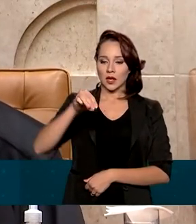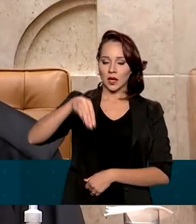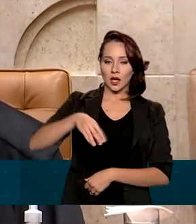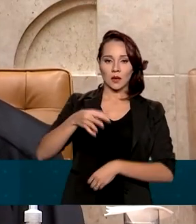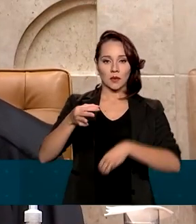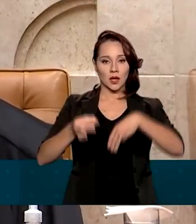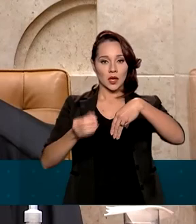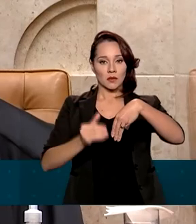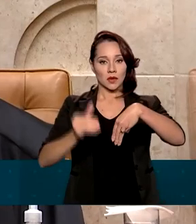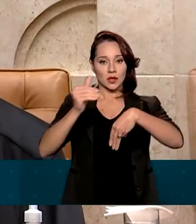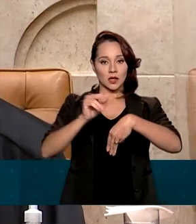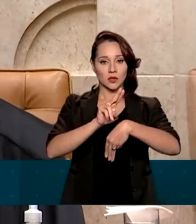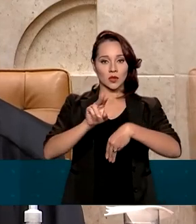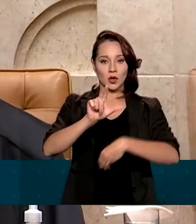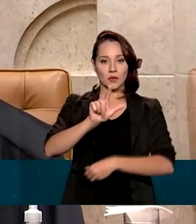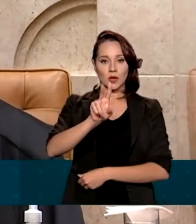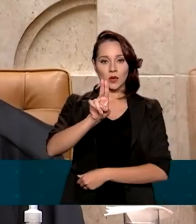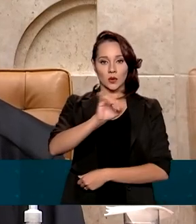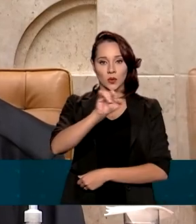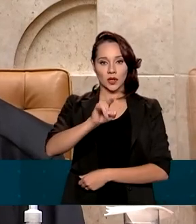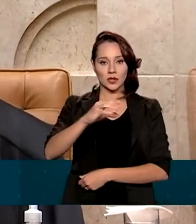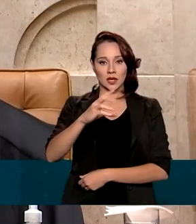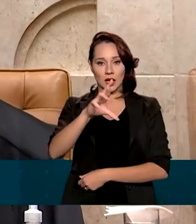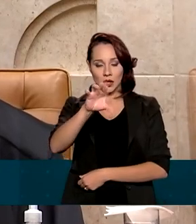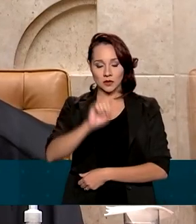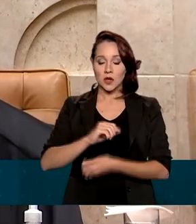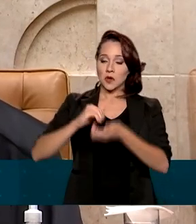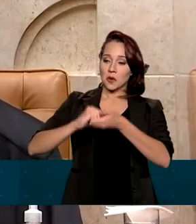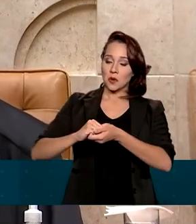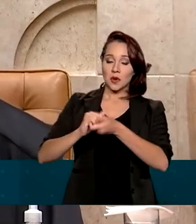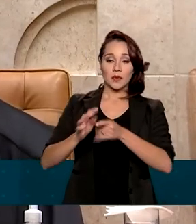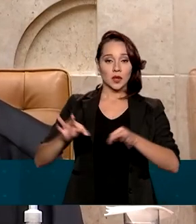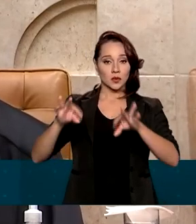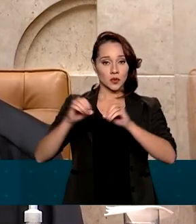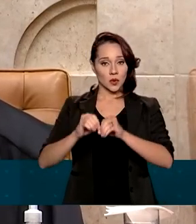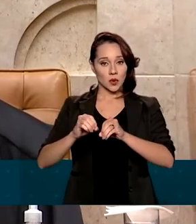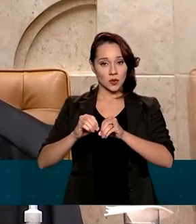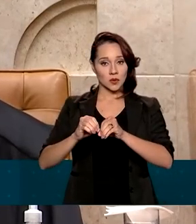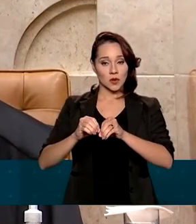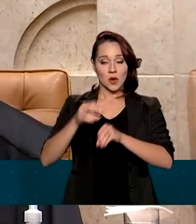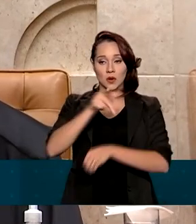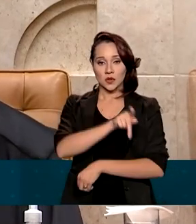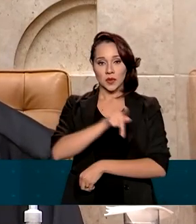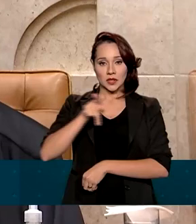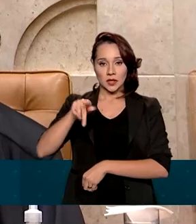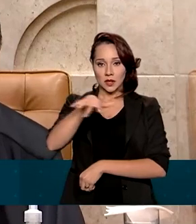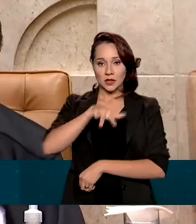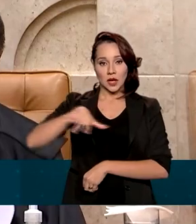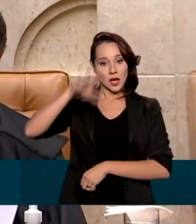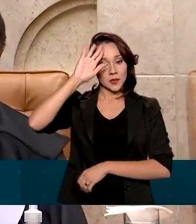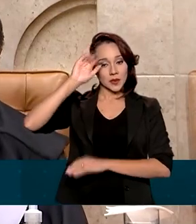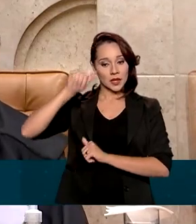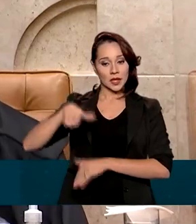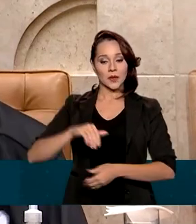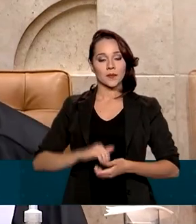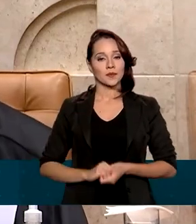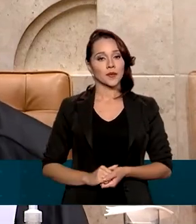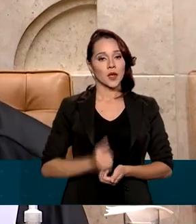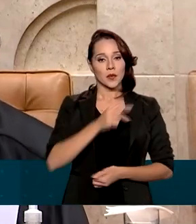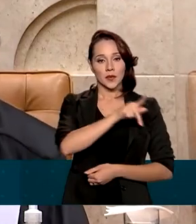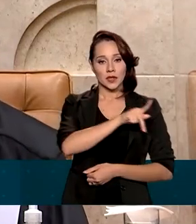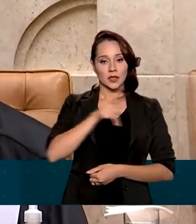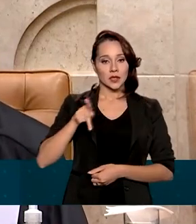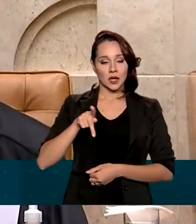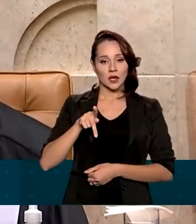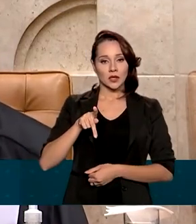ministro Luiz Carlos Gomes Matos, na pessoa de quem cumprimento os presidentes dos tribunais militares. Presidente do